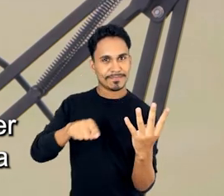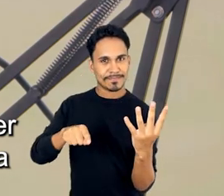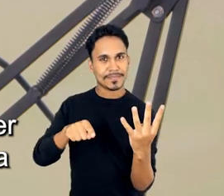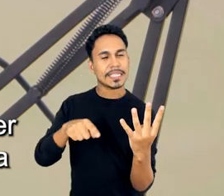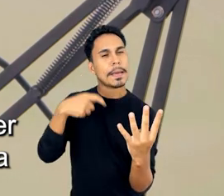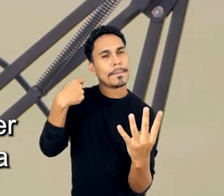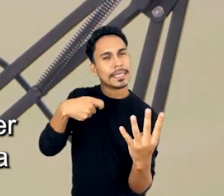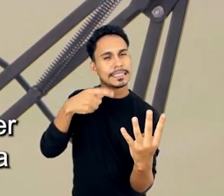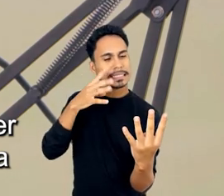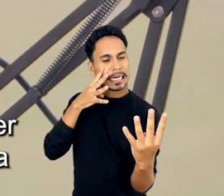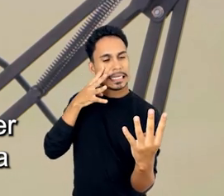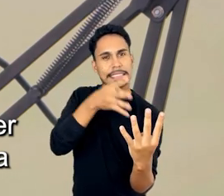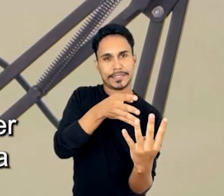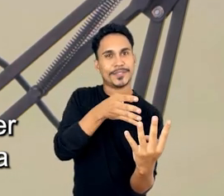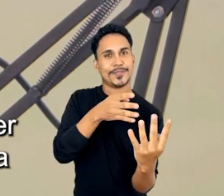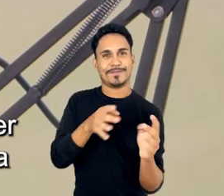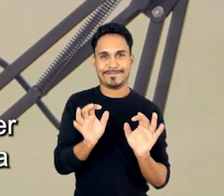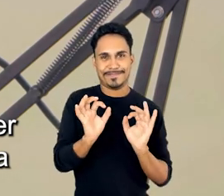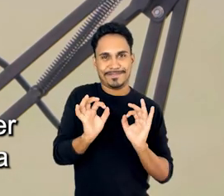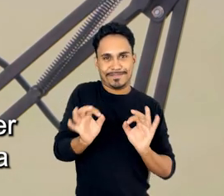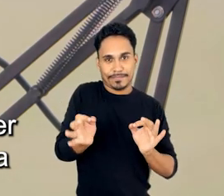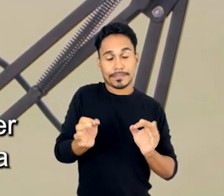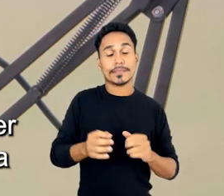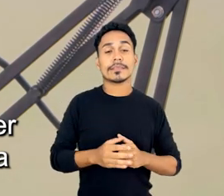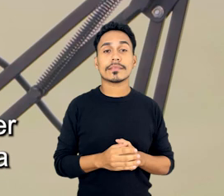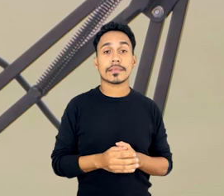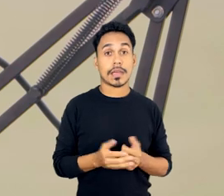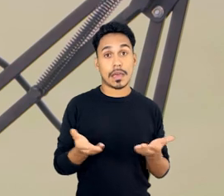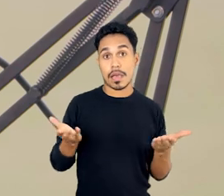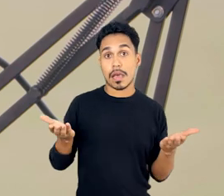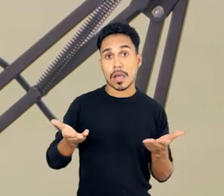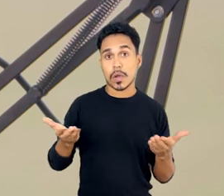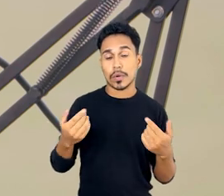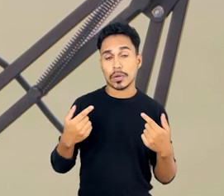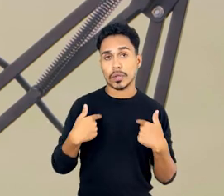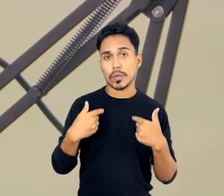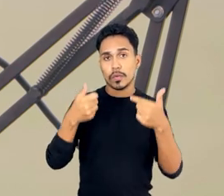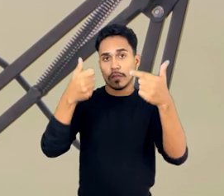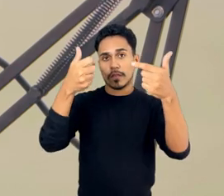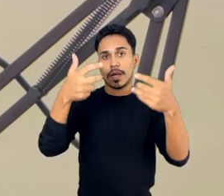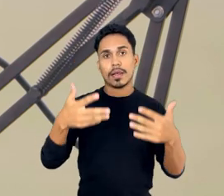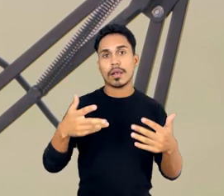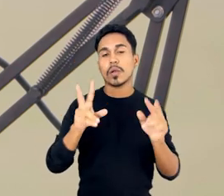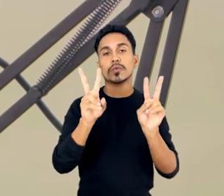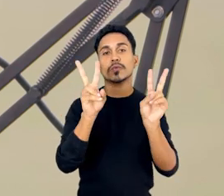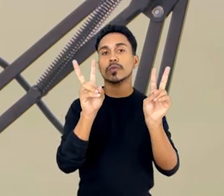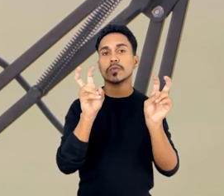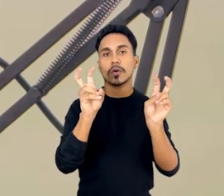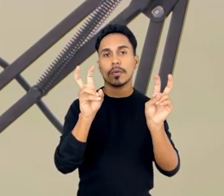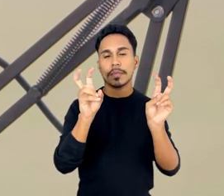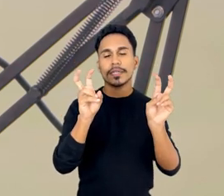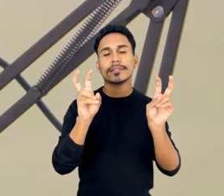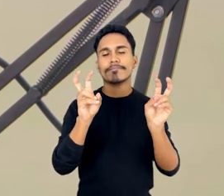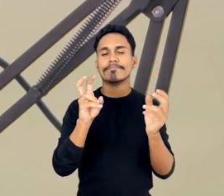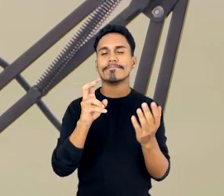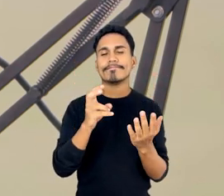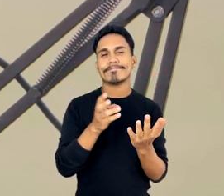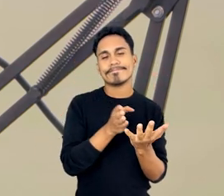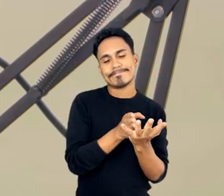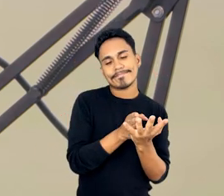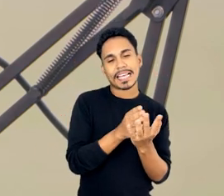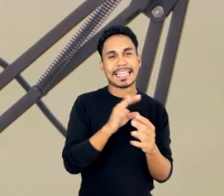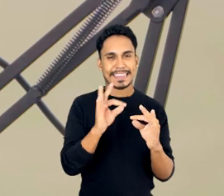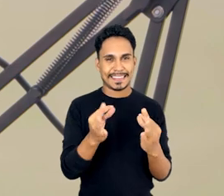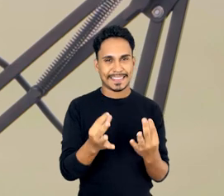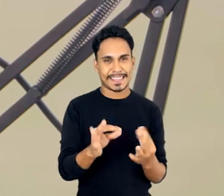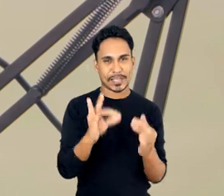ser atendidos do ponto de vista da educação eh eu queria falar um pouco sobre uma um uma via que a